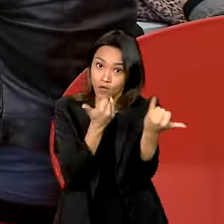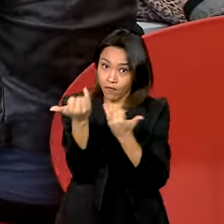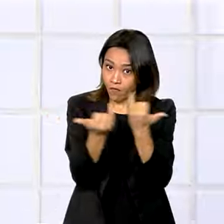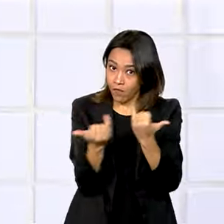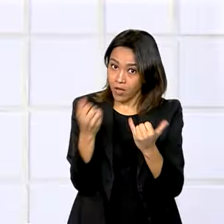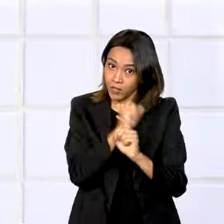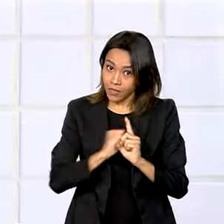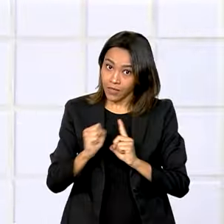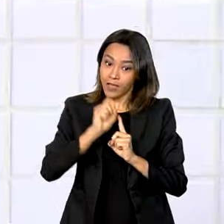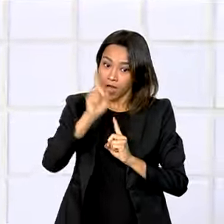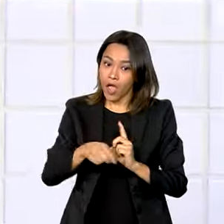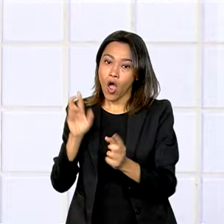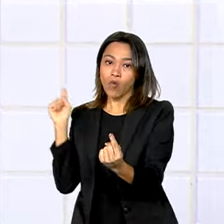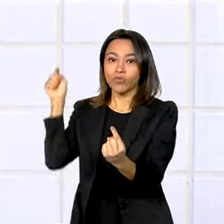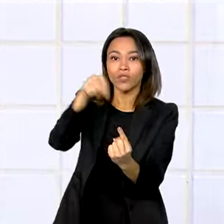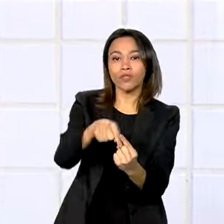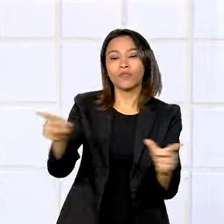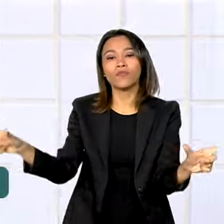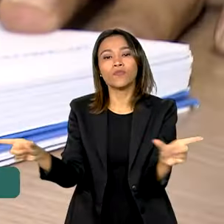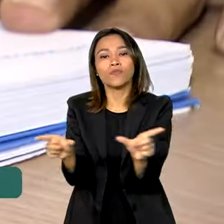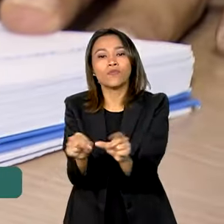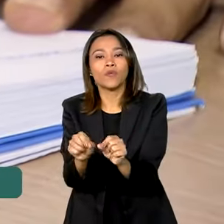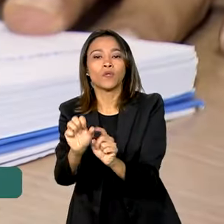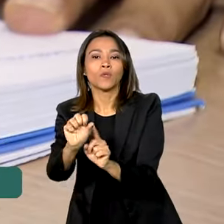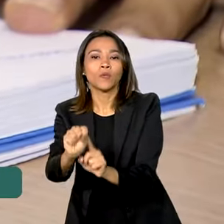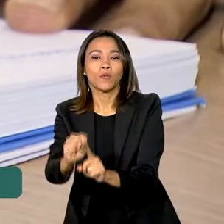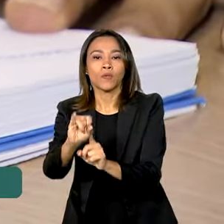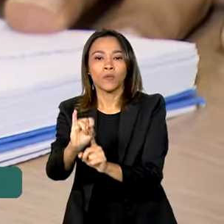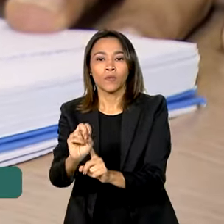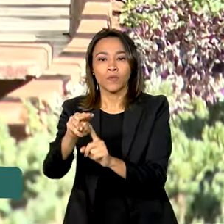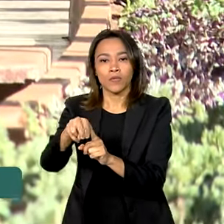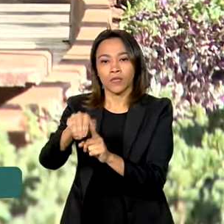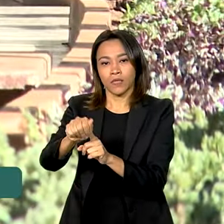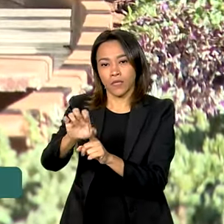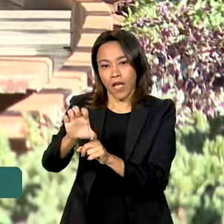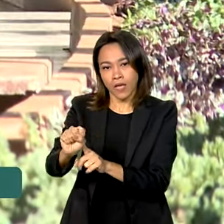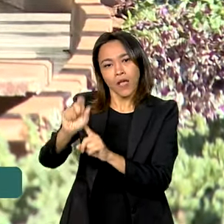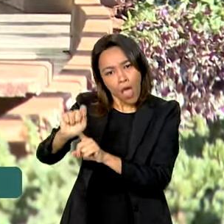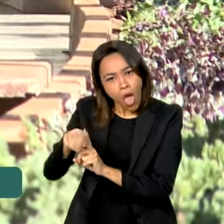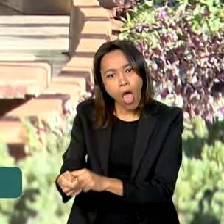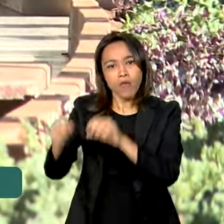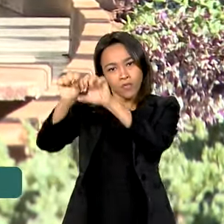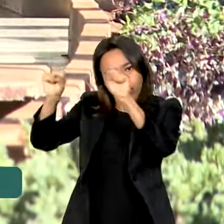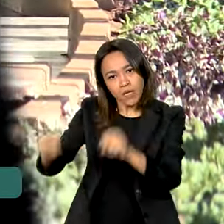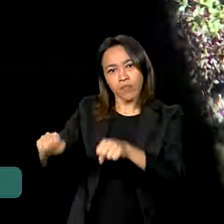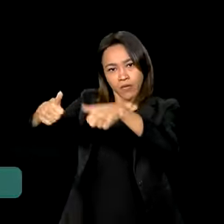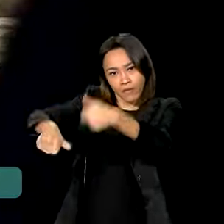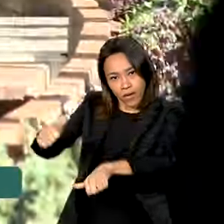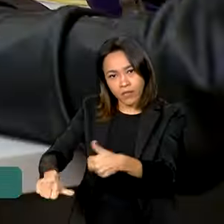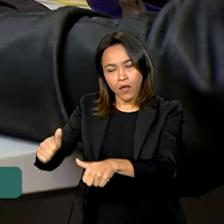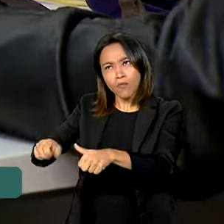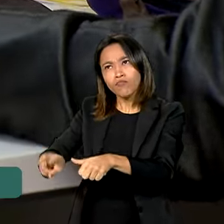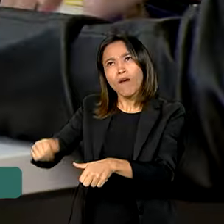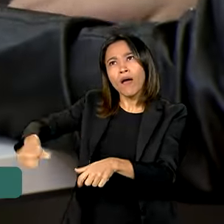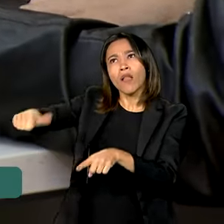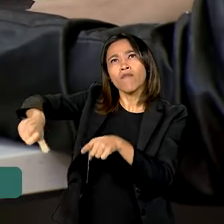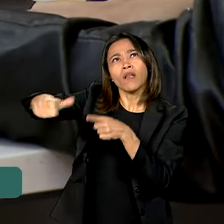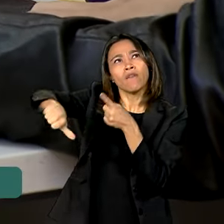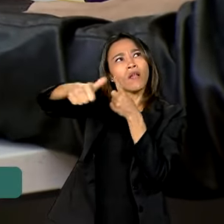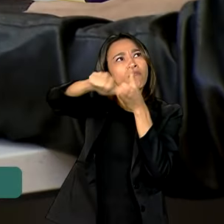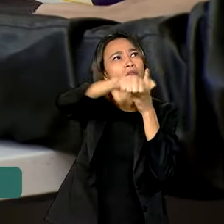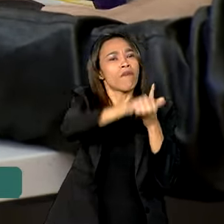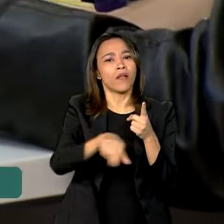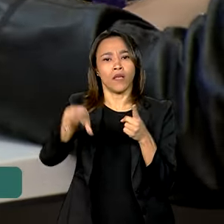sinais Sistema Nacional de avaliação da educação superior que Analisa as instituições de ensino os cursos